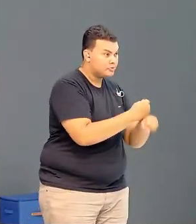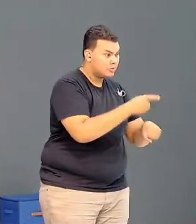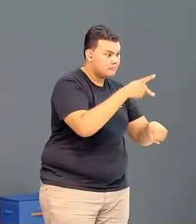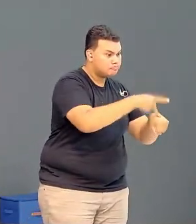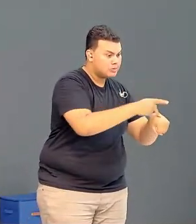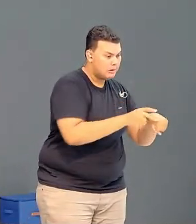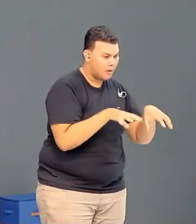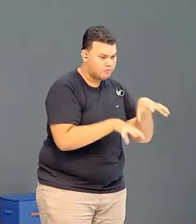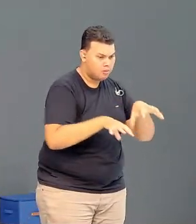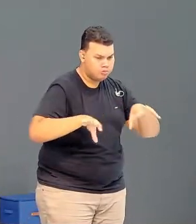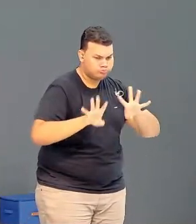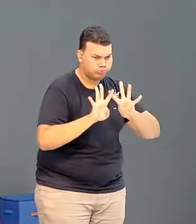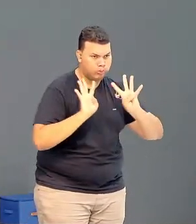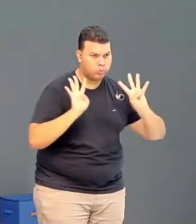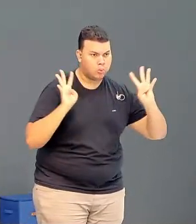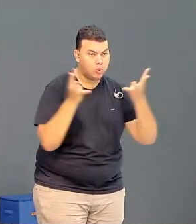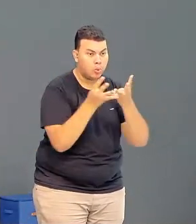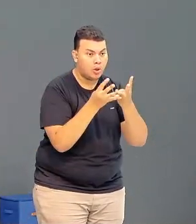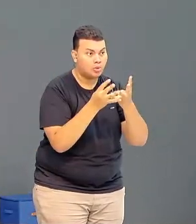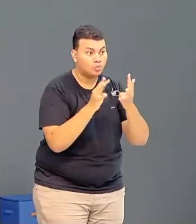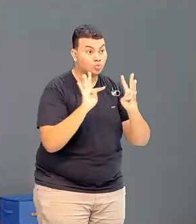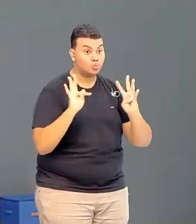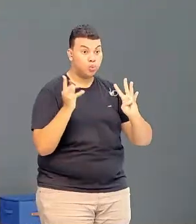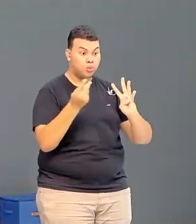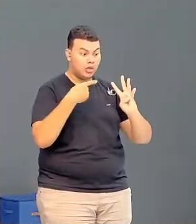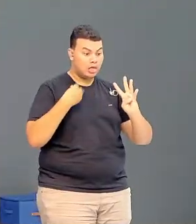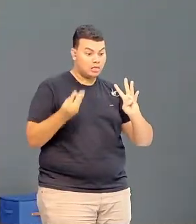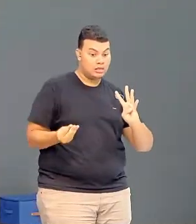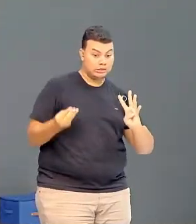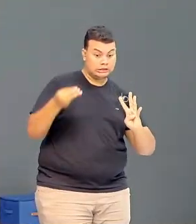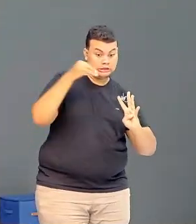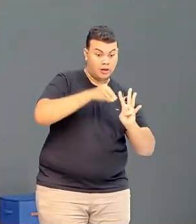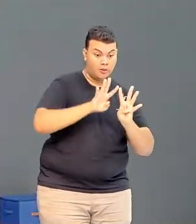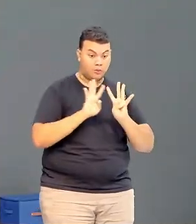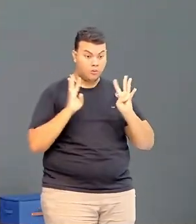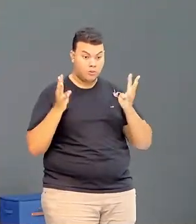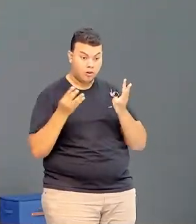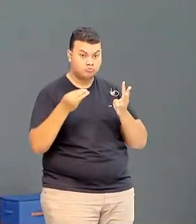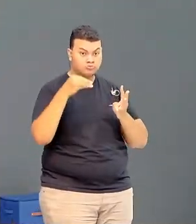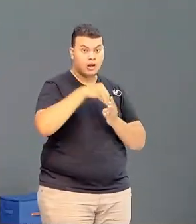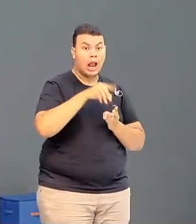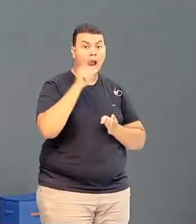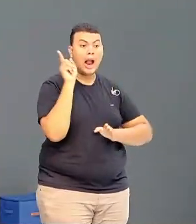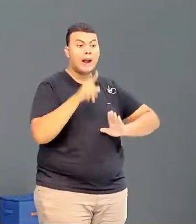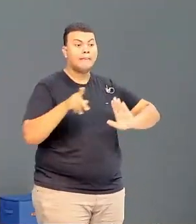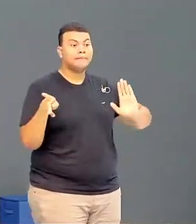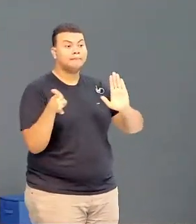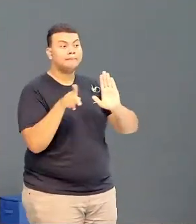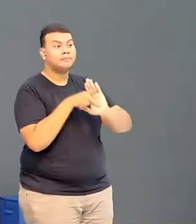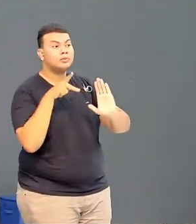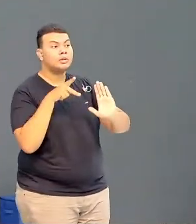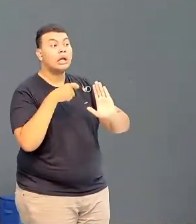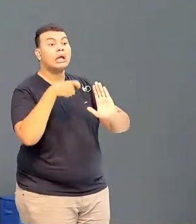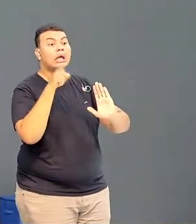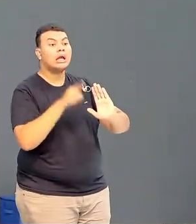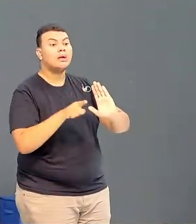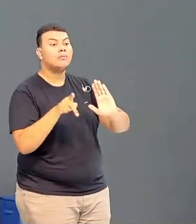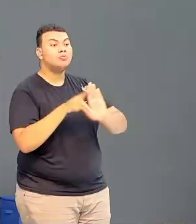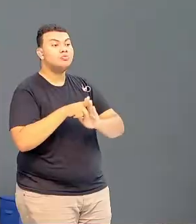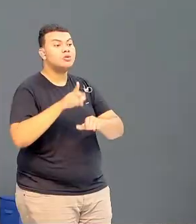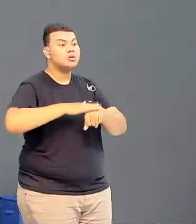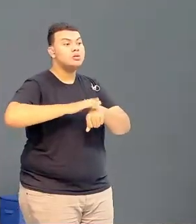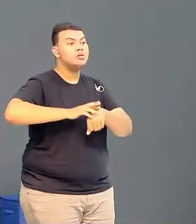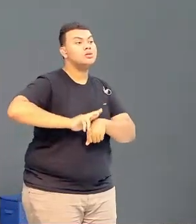é uma fortaleza, tudo que está ali dentro está de posse, pertence a quem construiu a